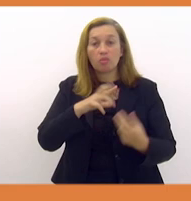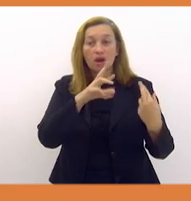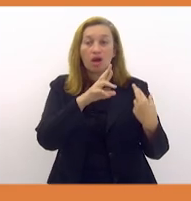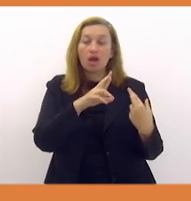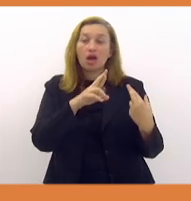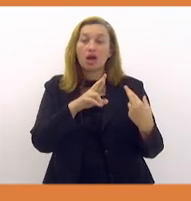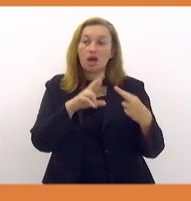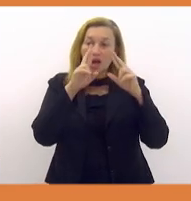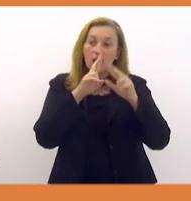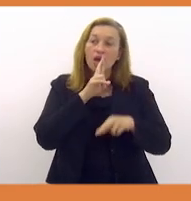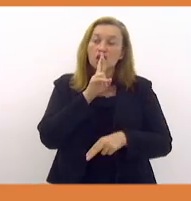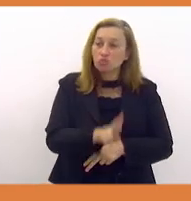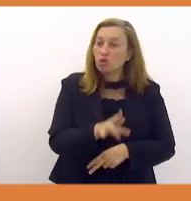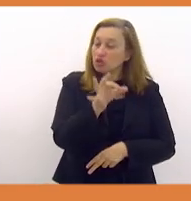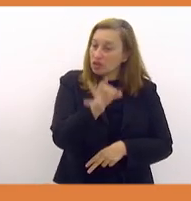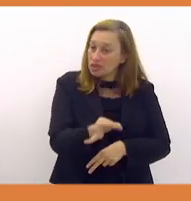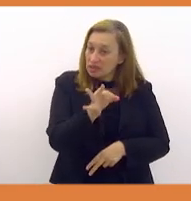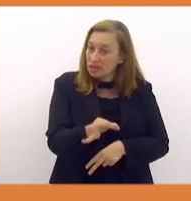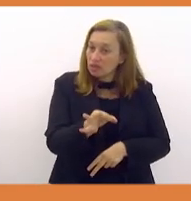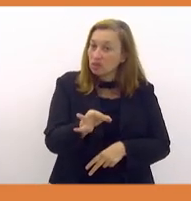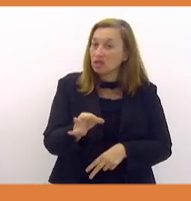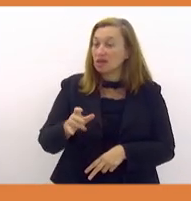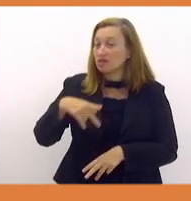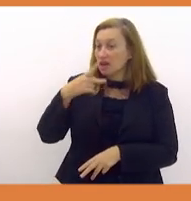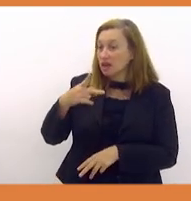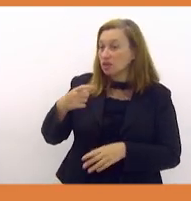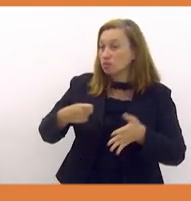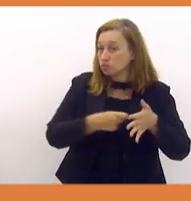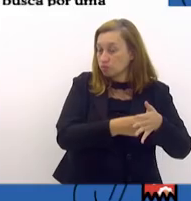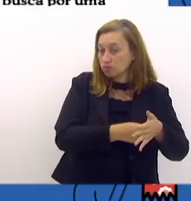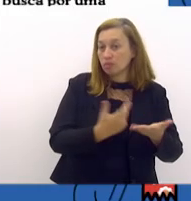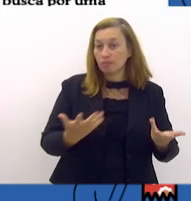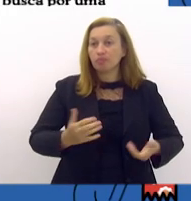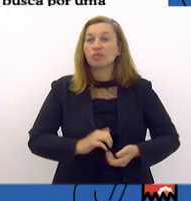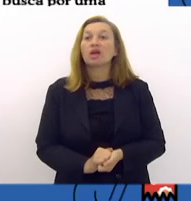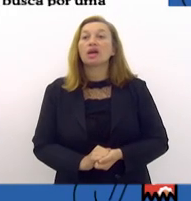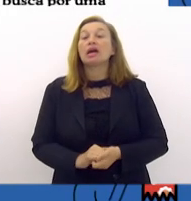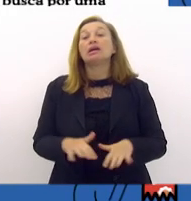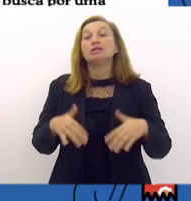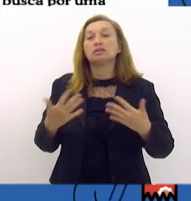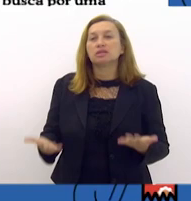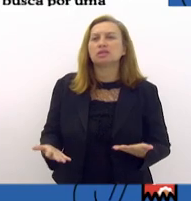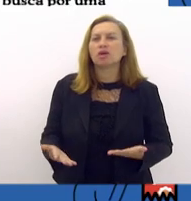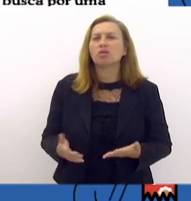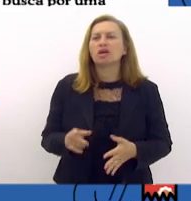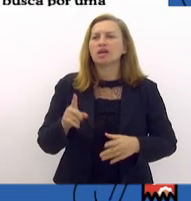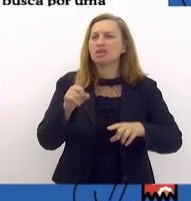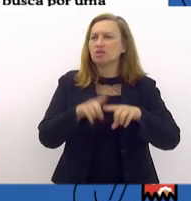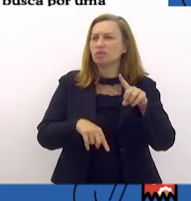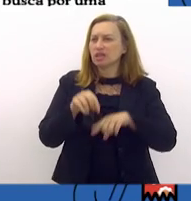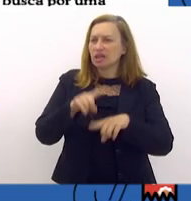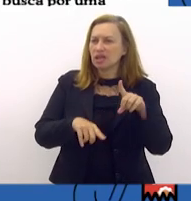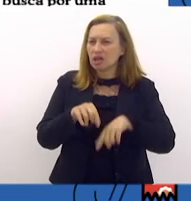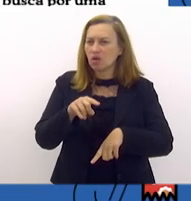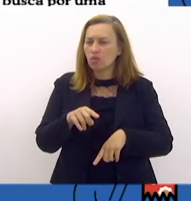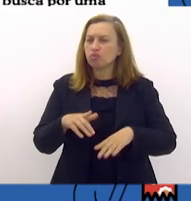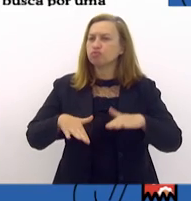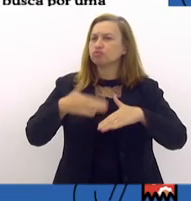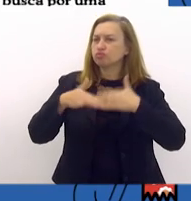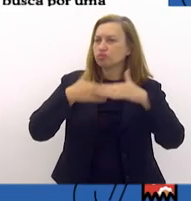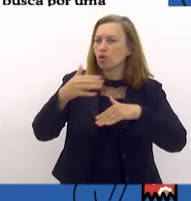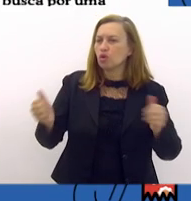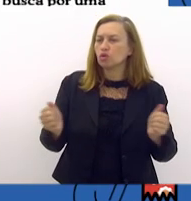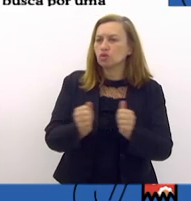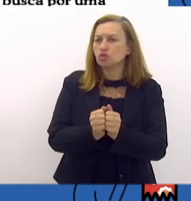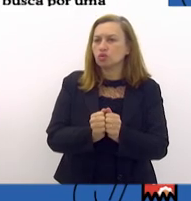adequada para aquilo que ela está reportando ou denunciando, né? E aí, esse é um material, inclusive, que a gente desenvolveu junto